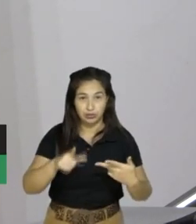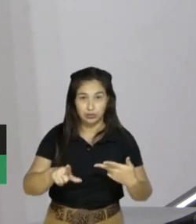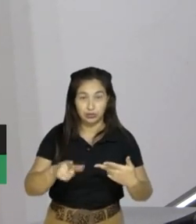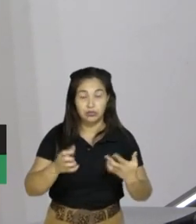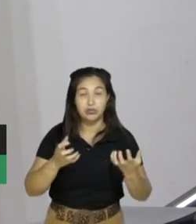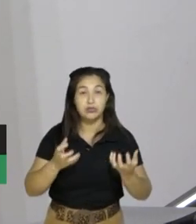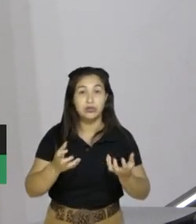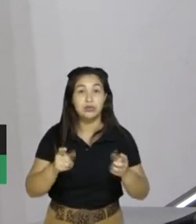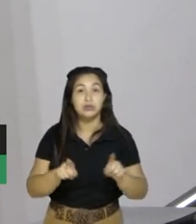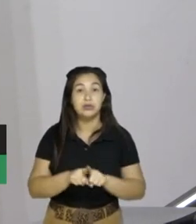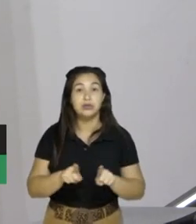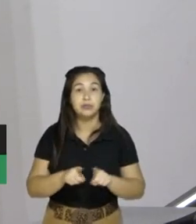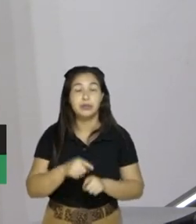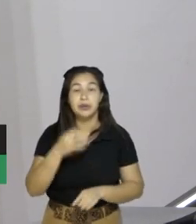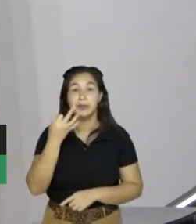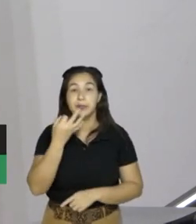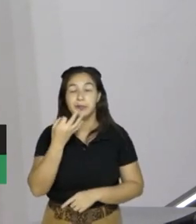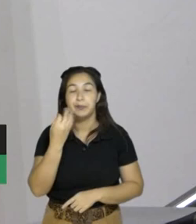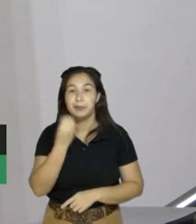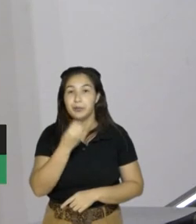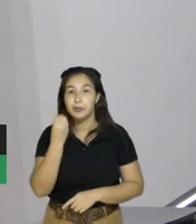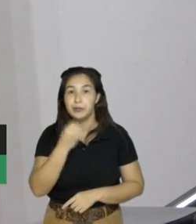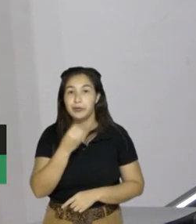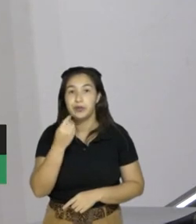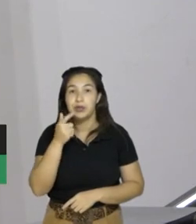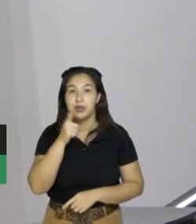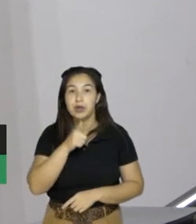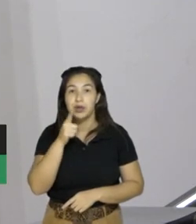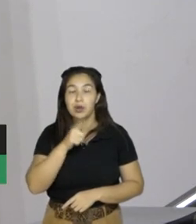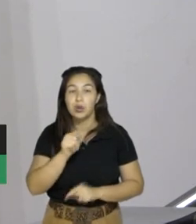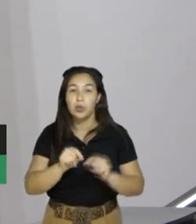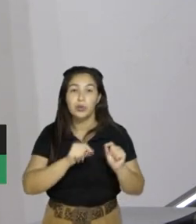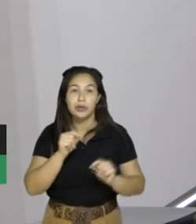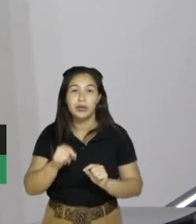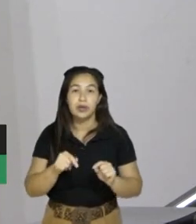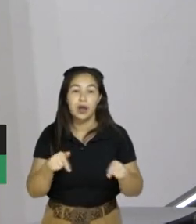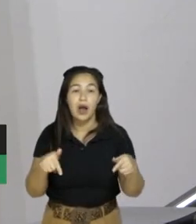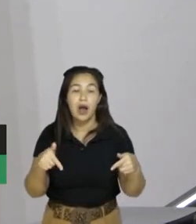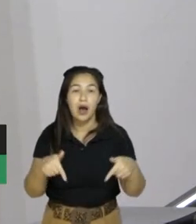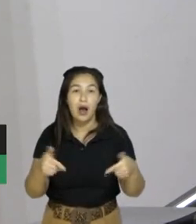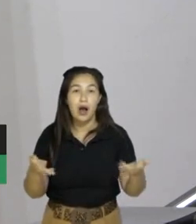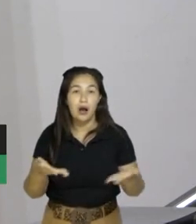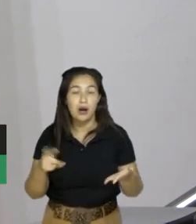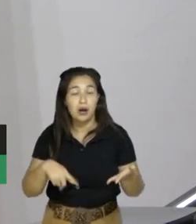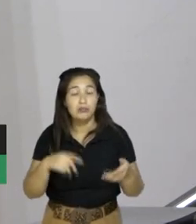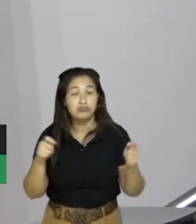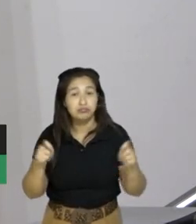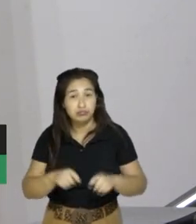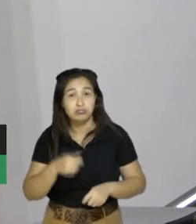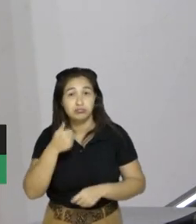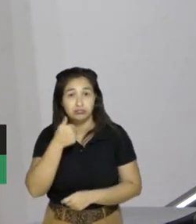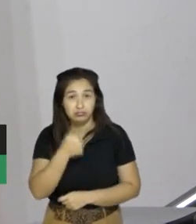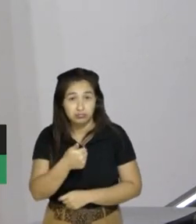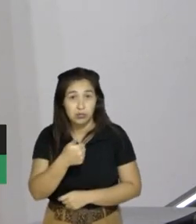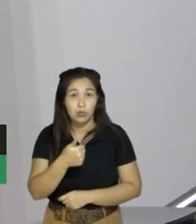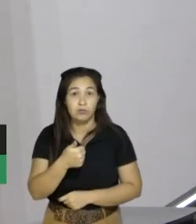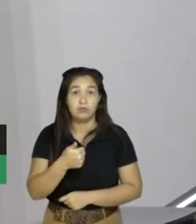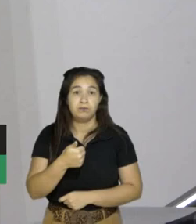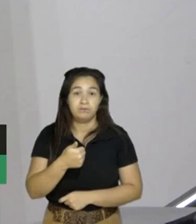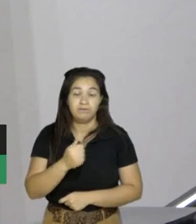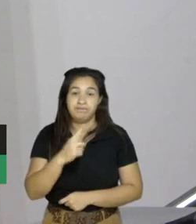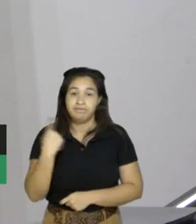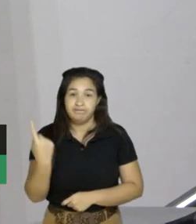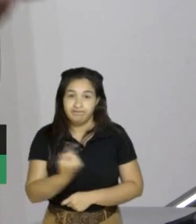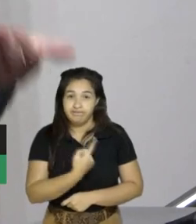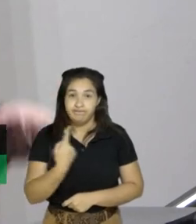aqui aproveitar a oportunidade Nunca Houve um momento tão positivo para que nós conjunto